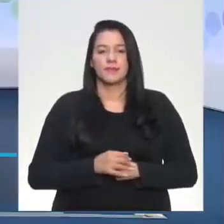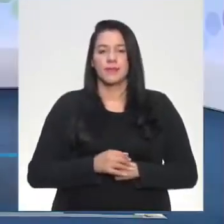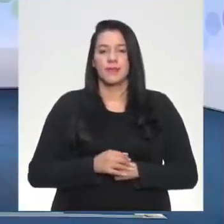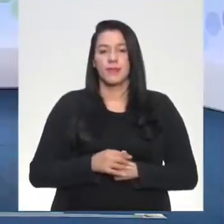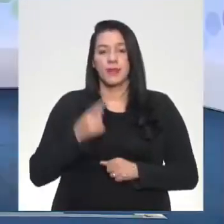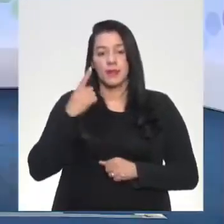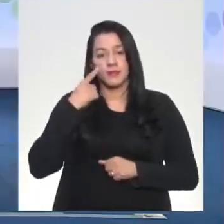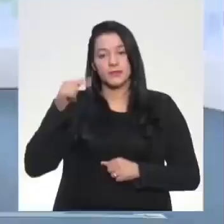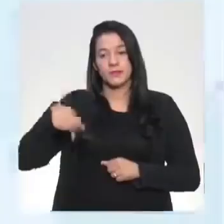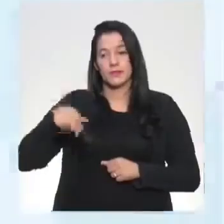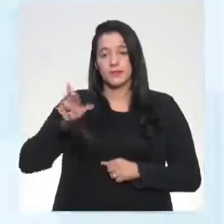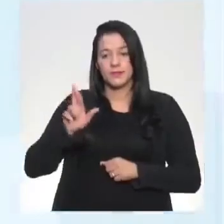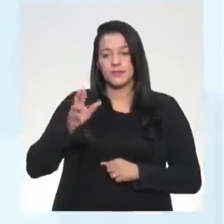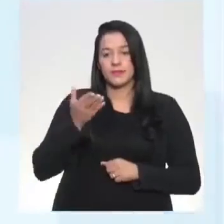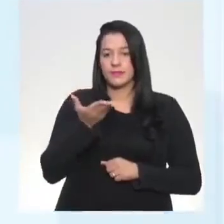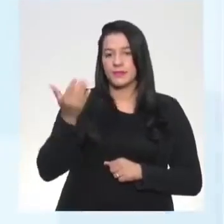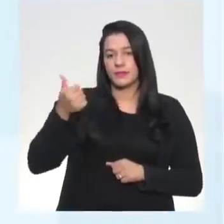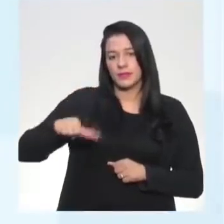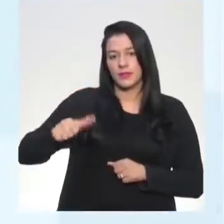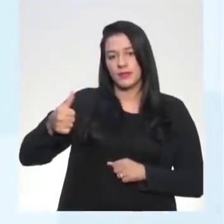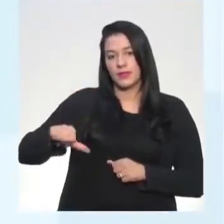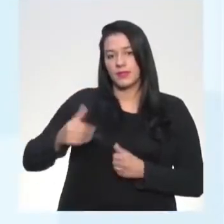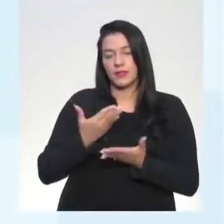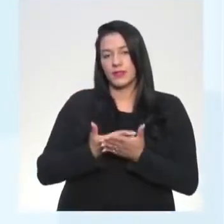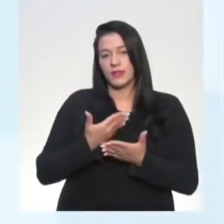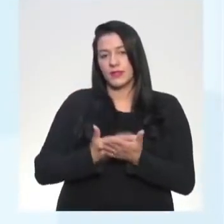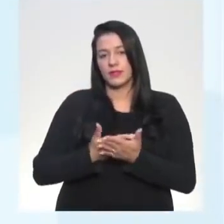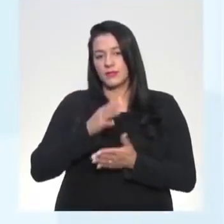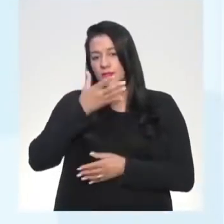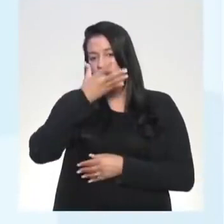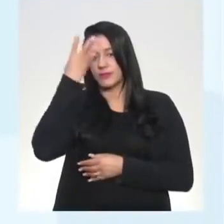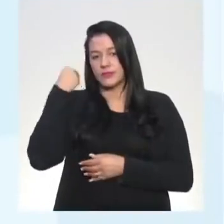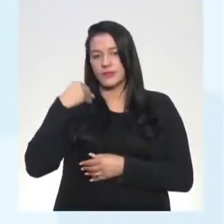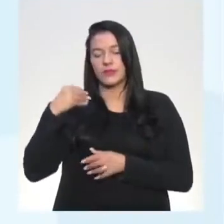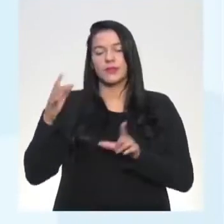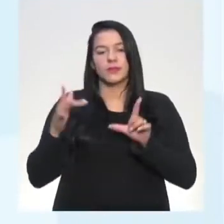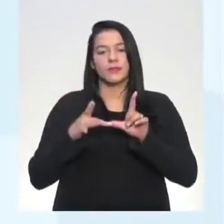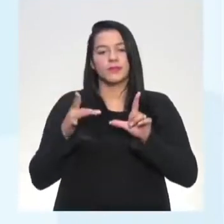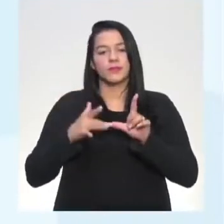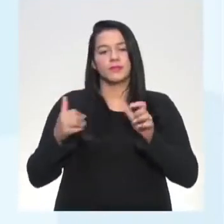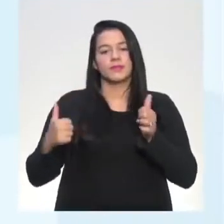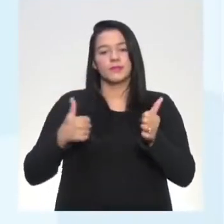Subiu aí o QR Code, você pode avaliar a nossa aula. Não esqueça de seguir